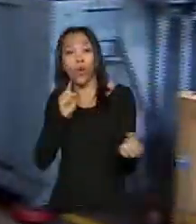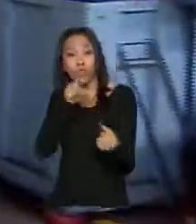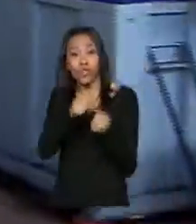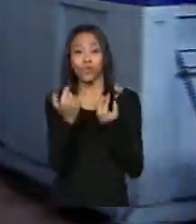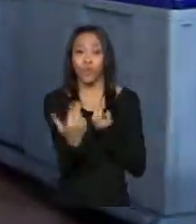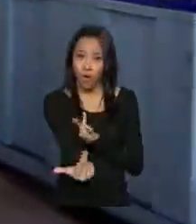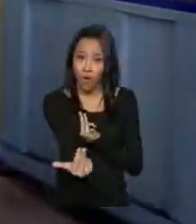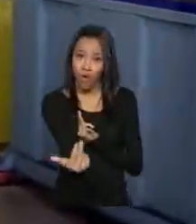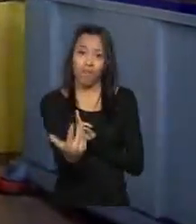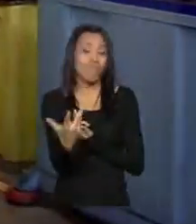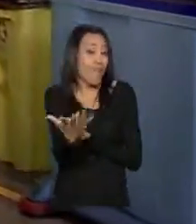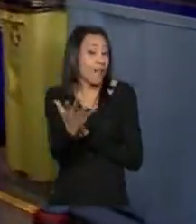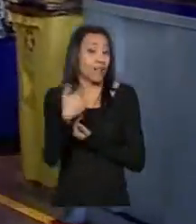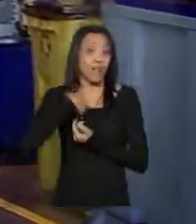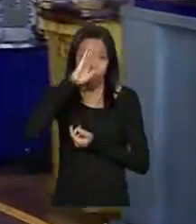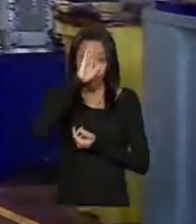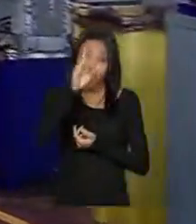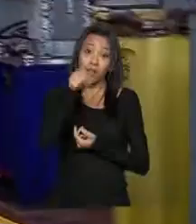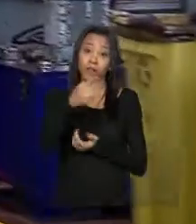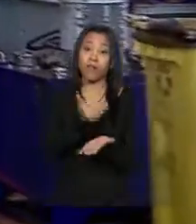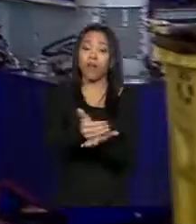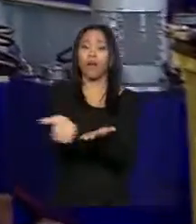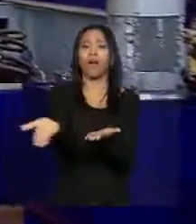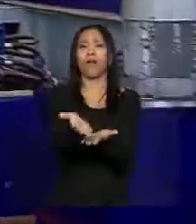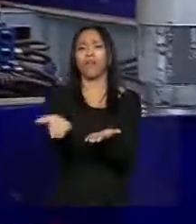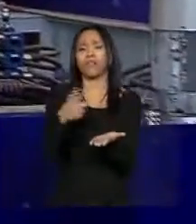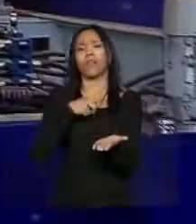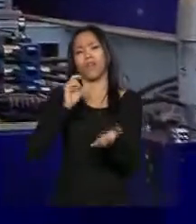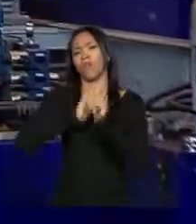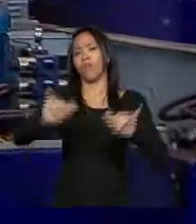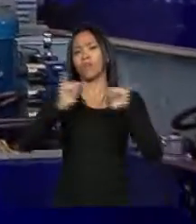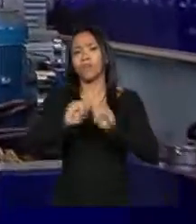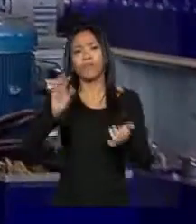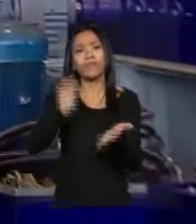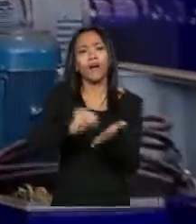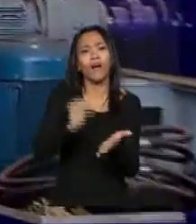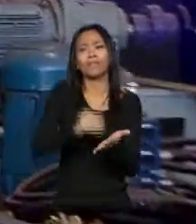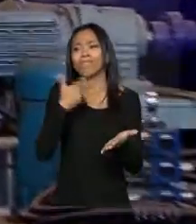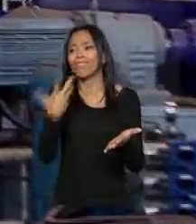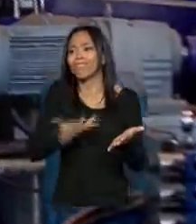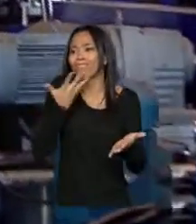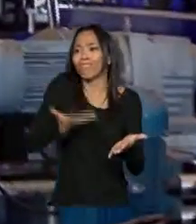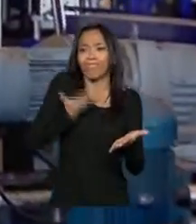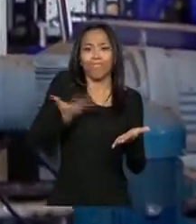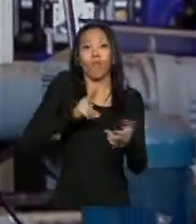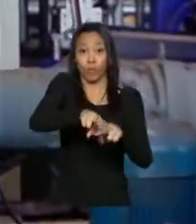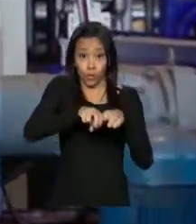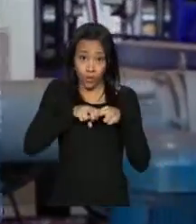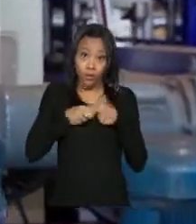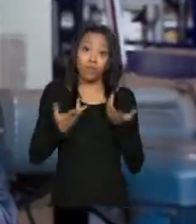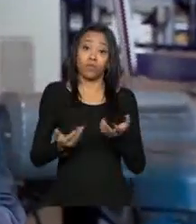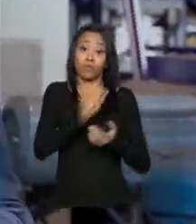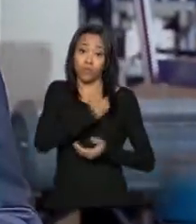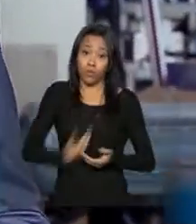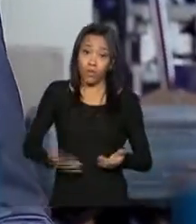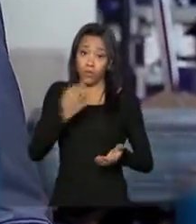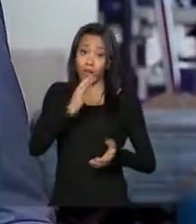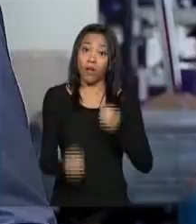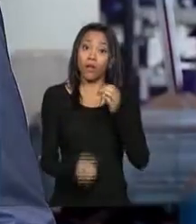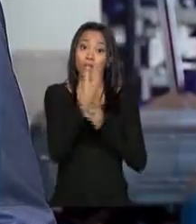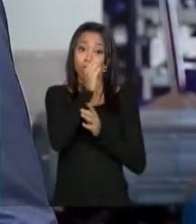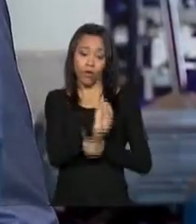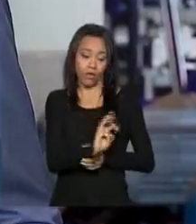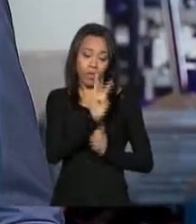mas nem todas, principalmente as que estão começando, possuem as informações necessárias para isso. Por isso, o governo lançou um portal na internet